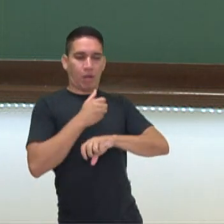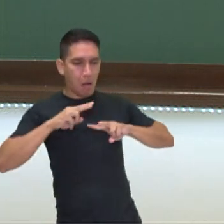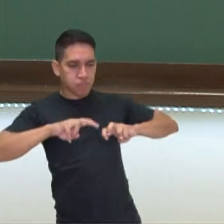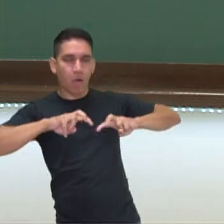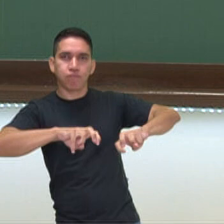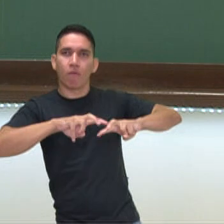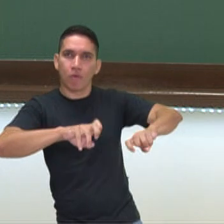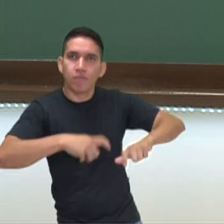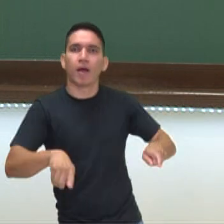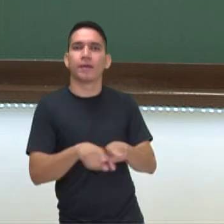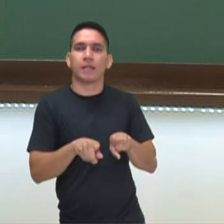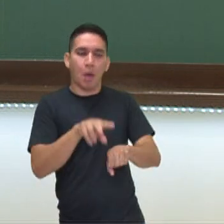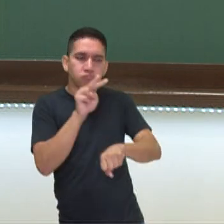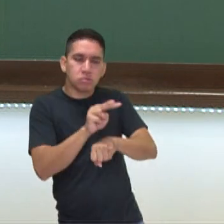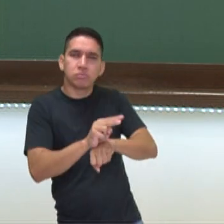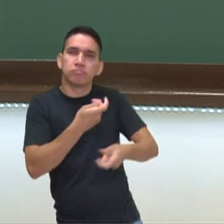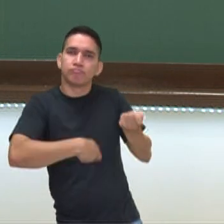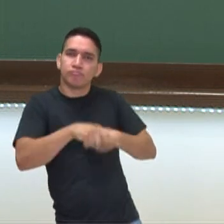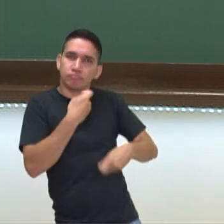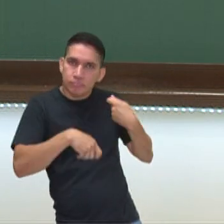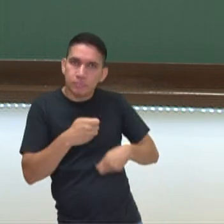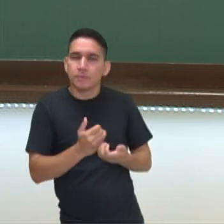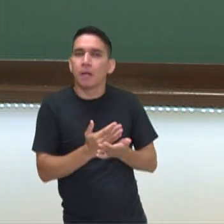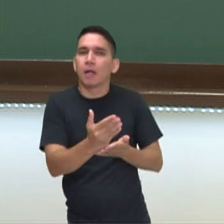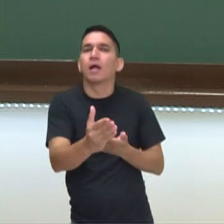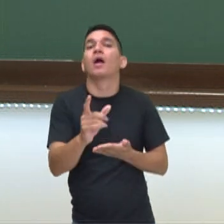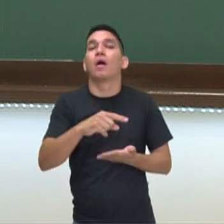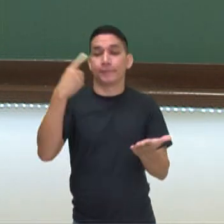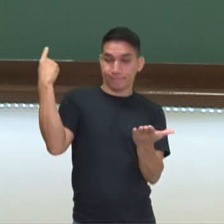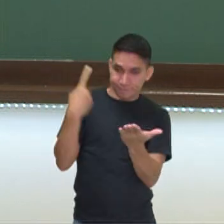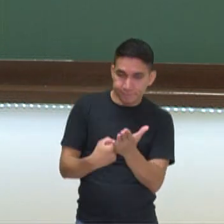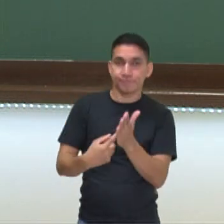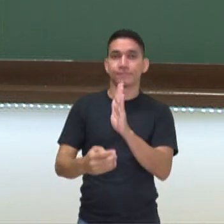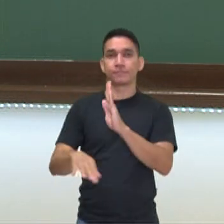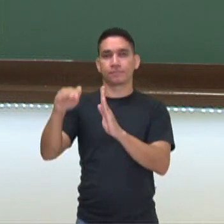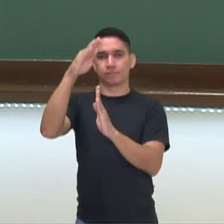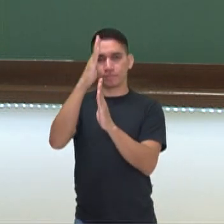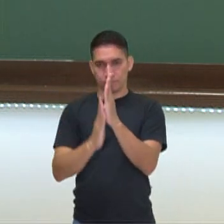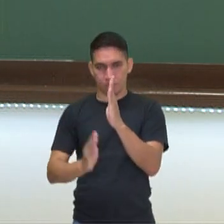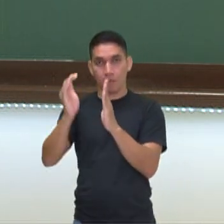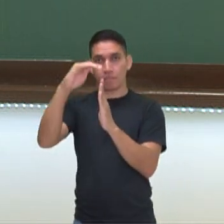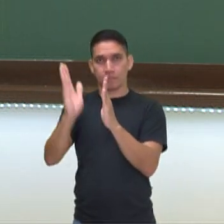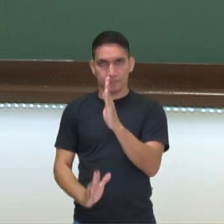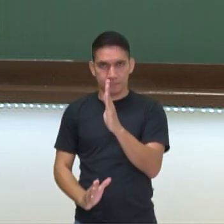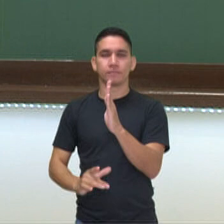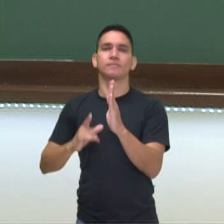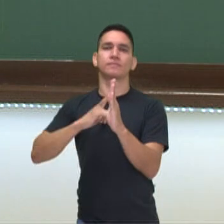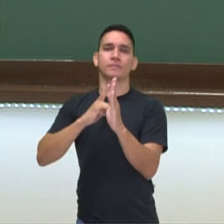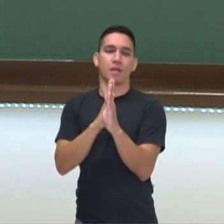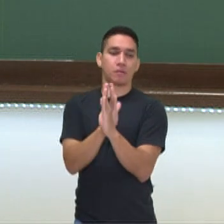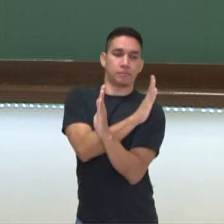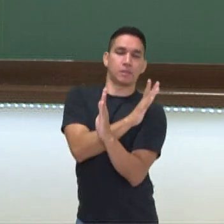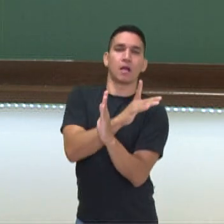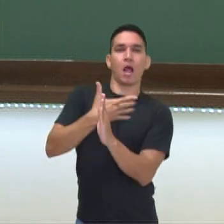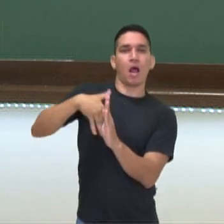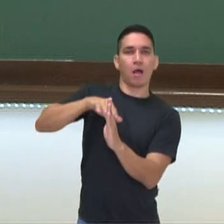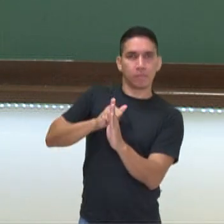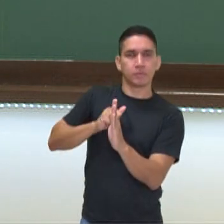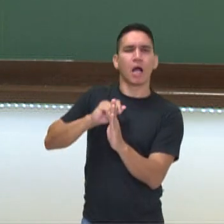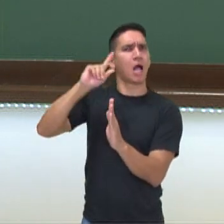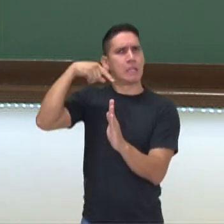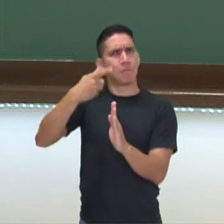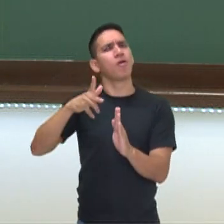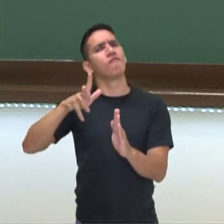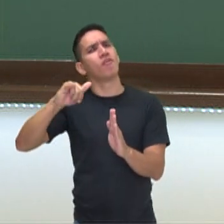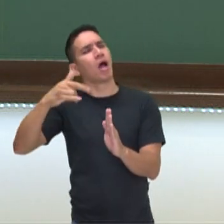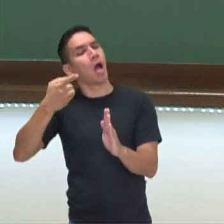e administração espanhola a partir do Tratado de Tordesilhas, e a gente vai ver que esse tratado depois ele vai ser remodelado